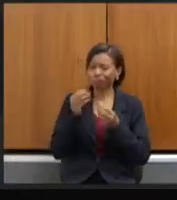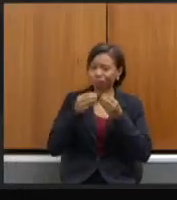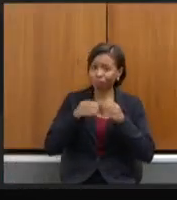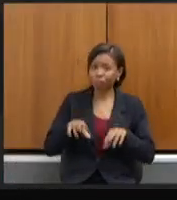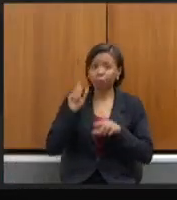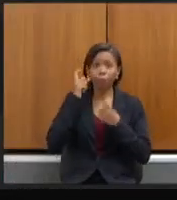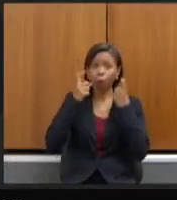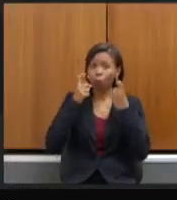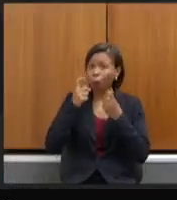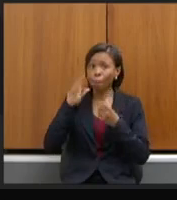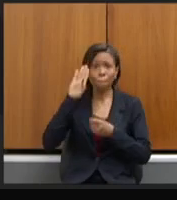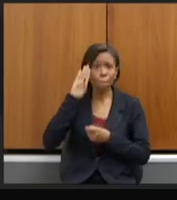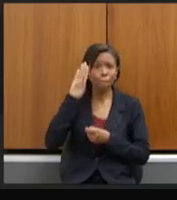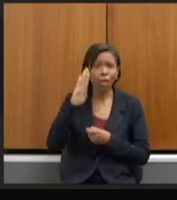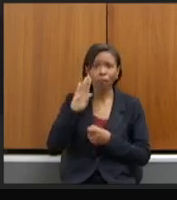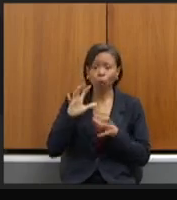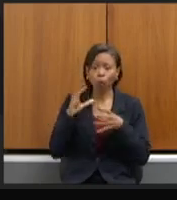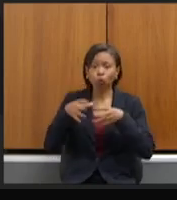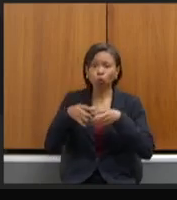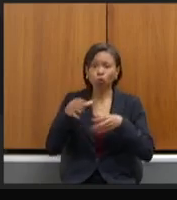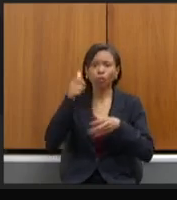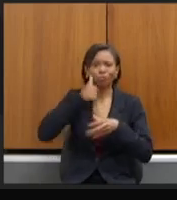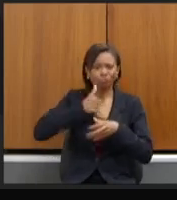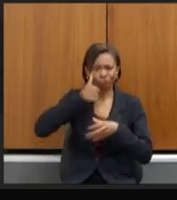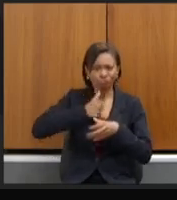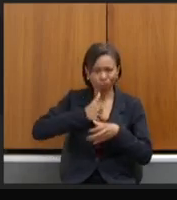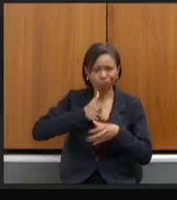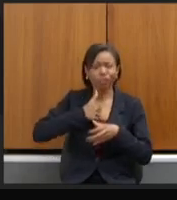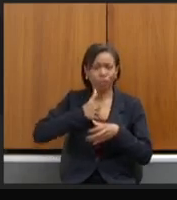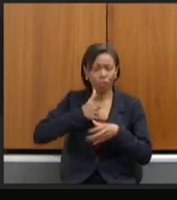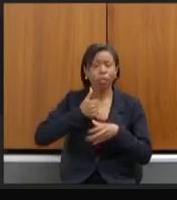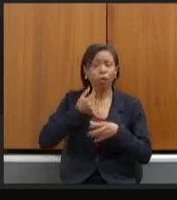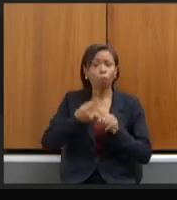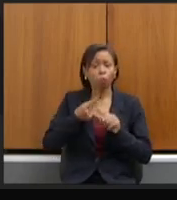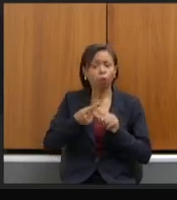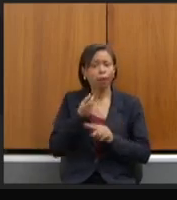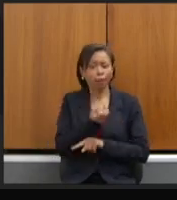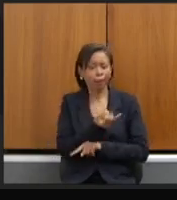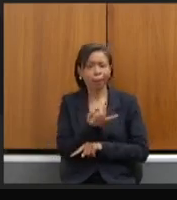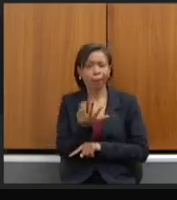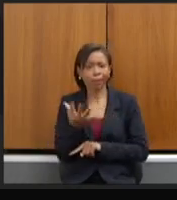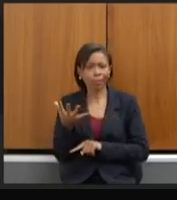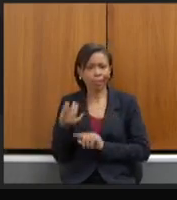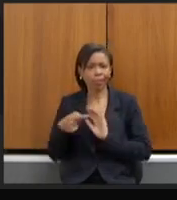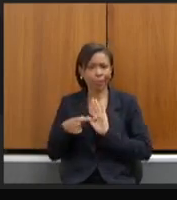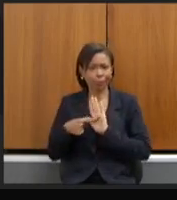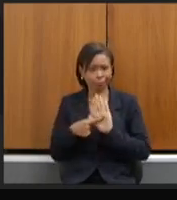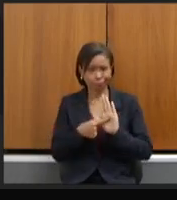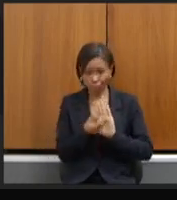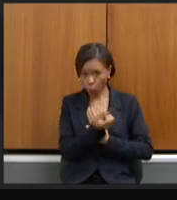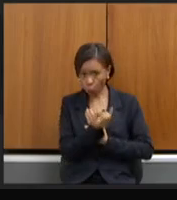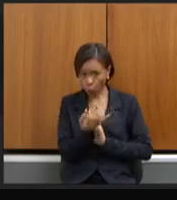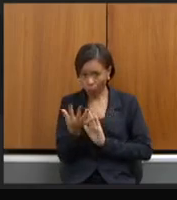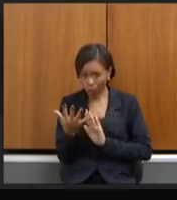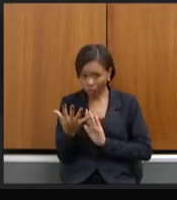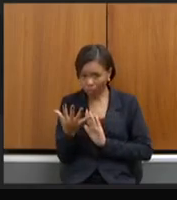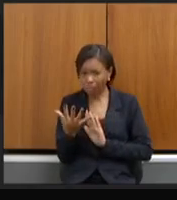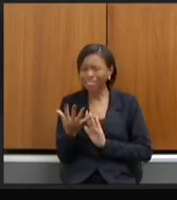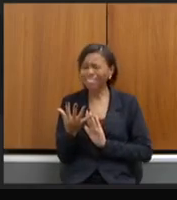nós mulheres né Eu quero destacar aqui que os números são é os trágicos